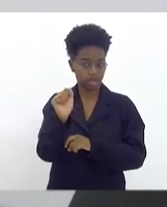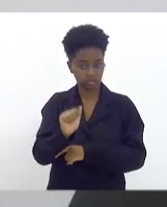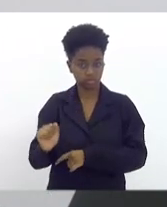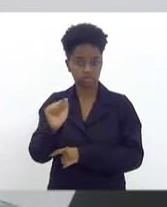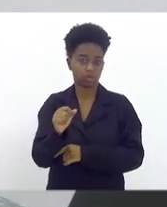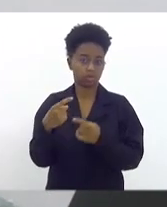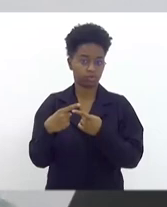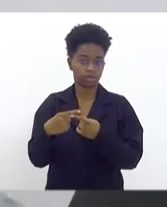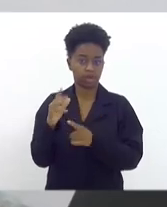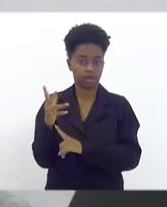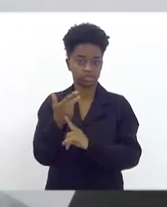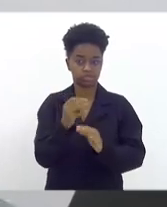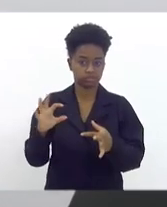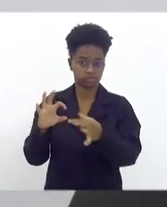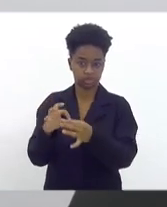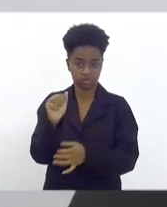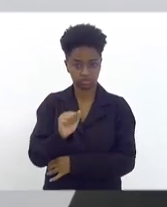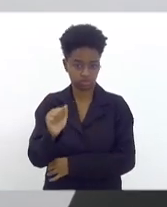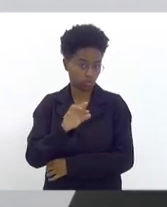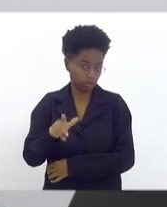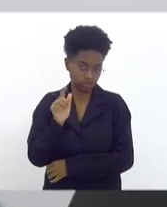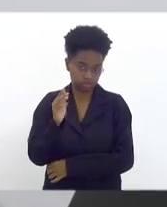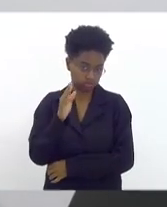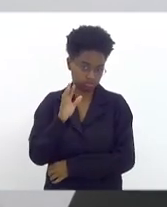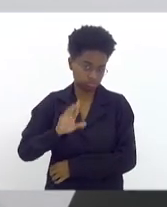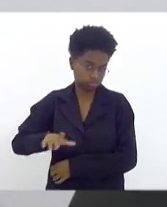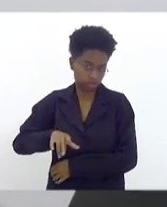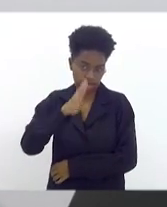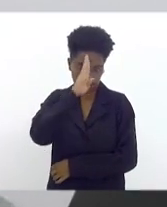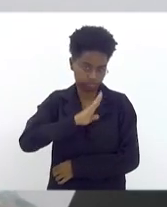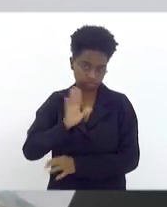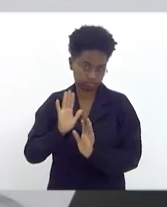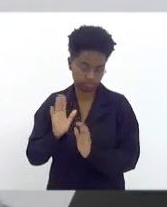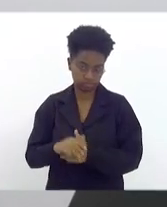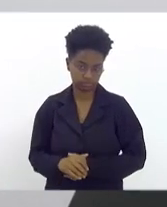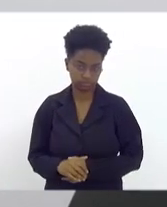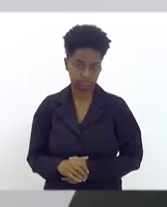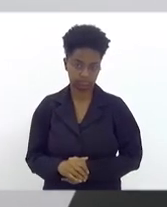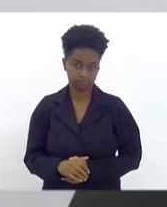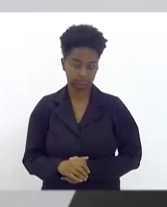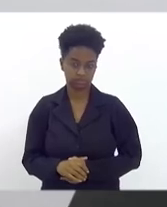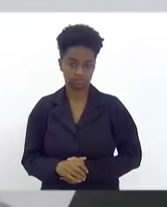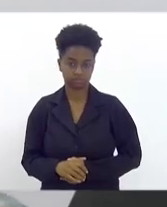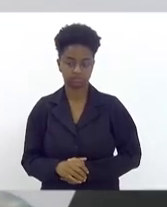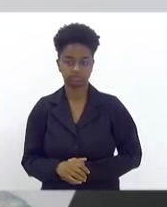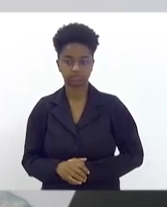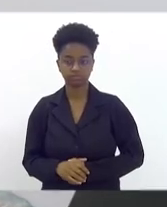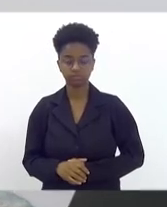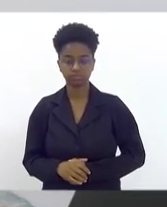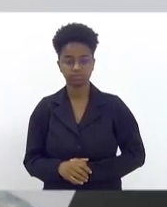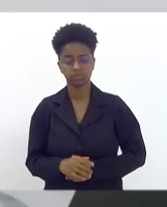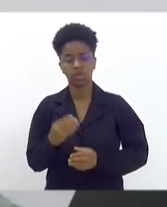afiliado à associação, não é de graça. Uhum. Né? Exatamente. Outra questão, quanto de presidente,